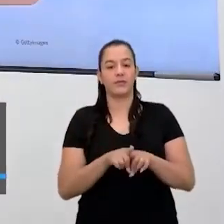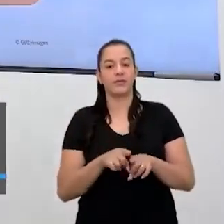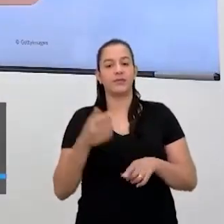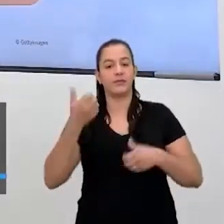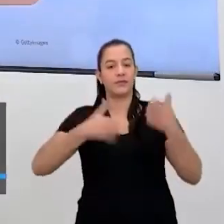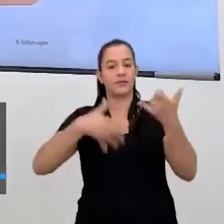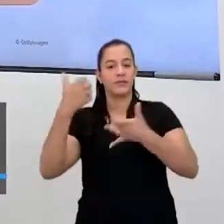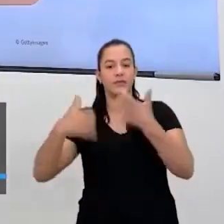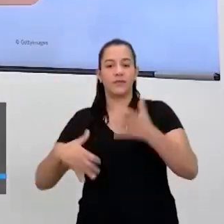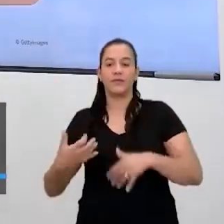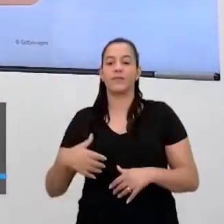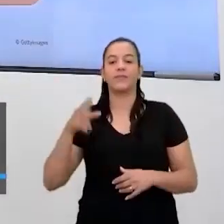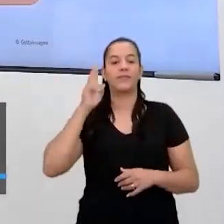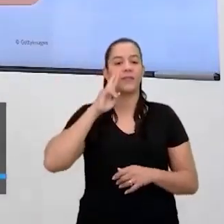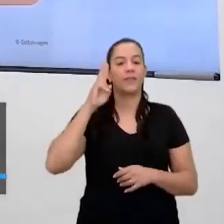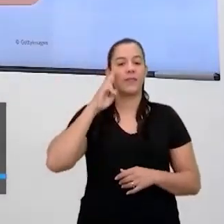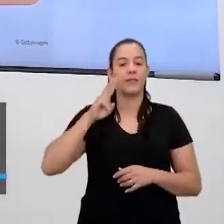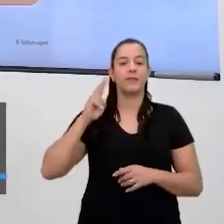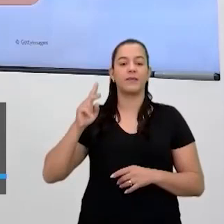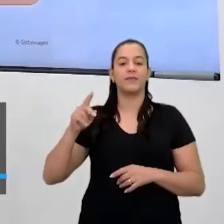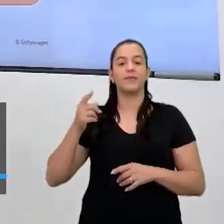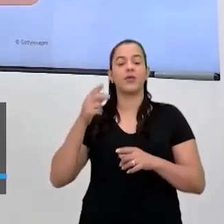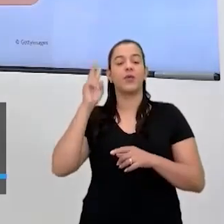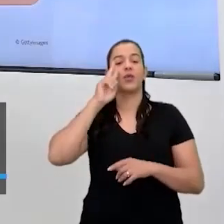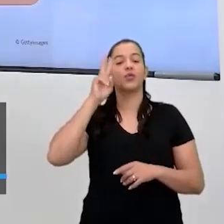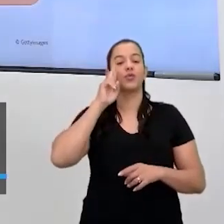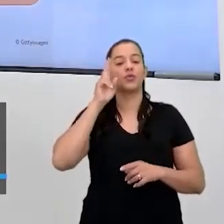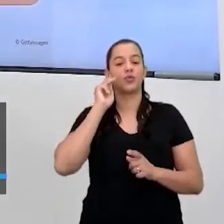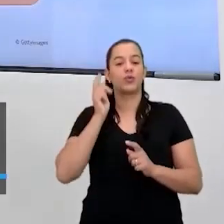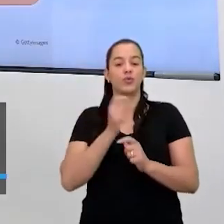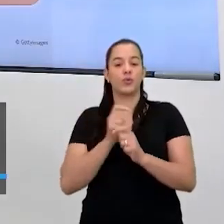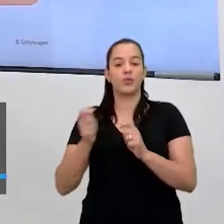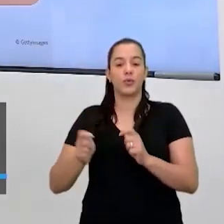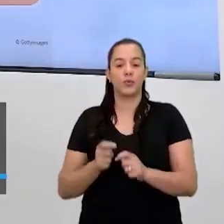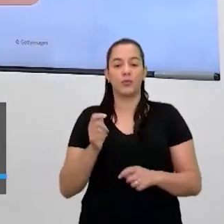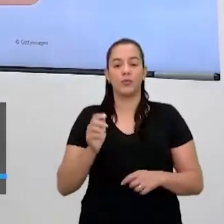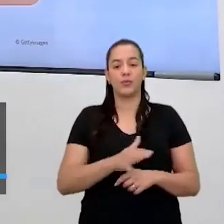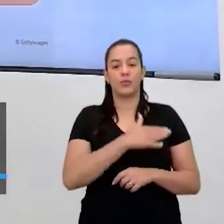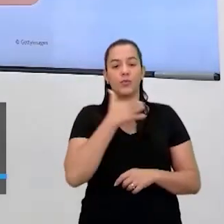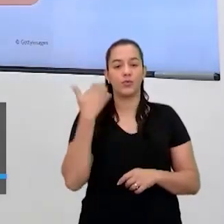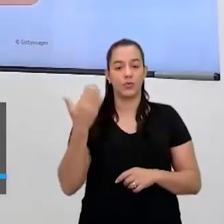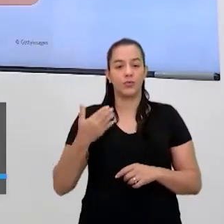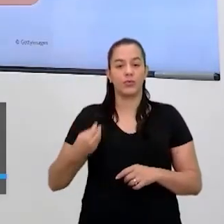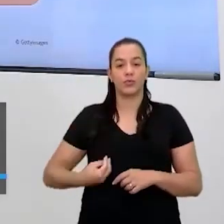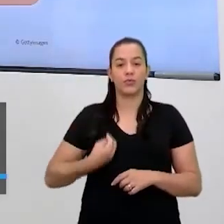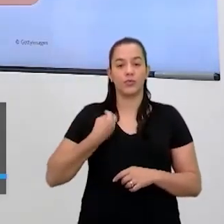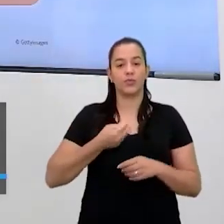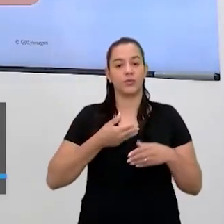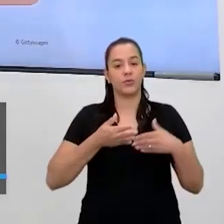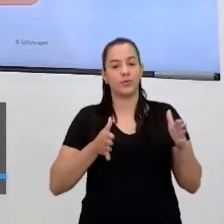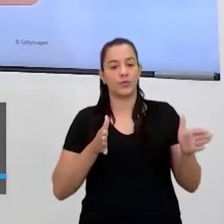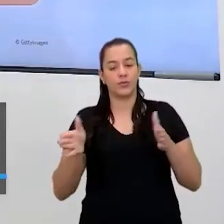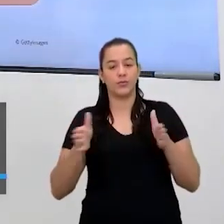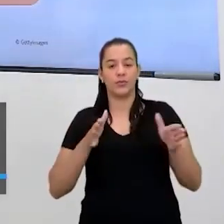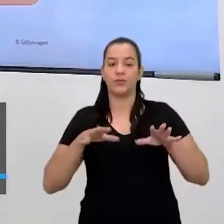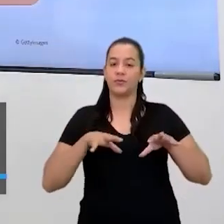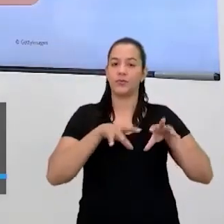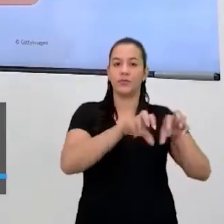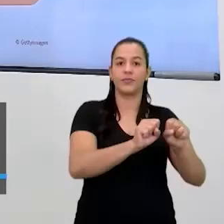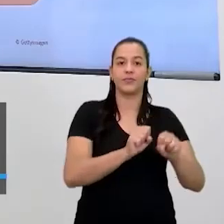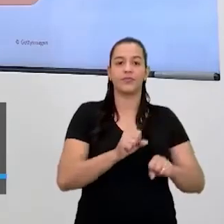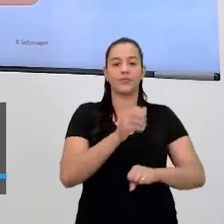vai citar um dos maiores medievalistas da história, morto tragicamente durante uma ocupação nazista